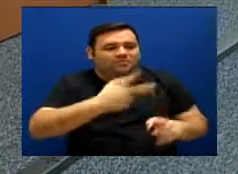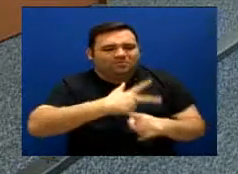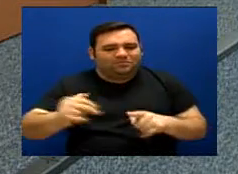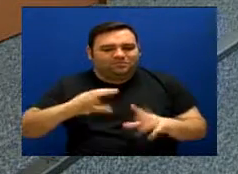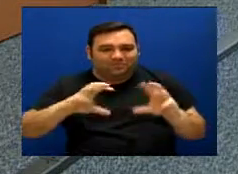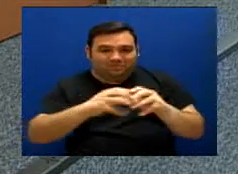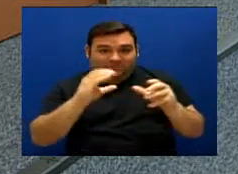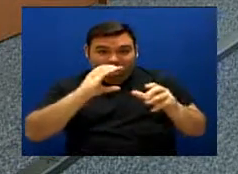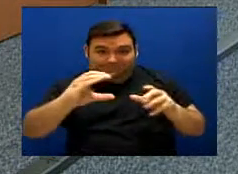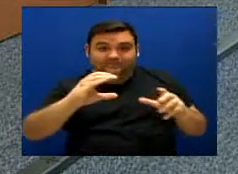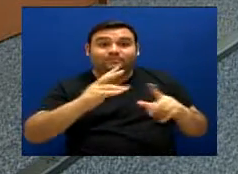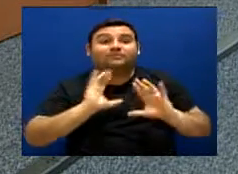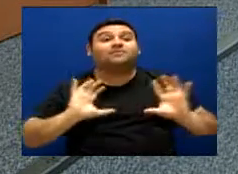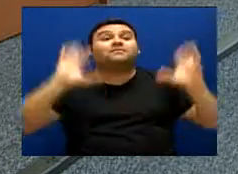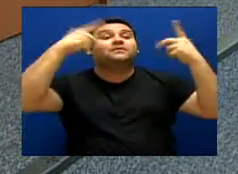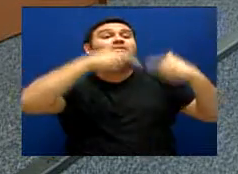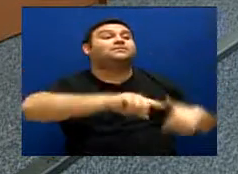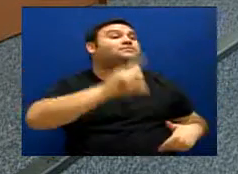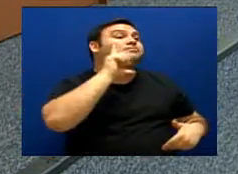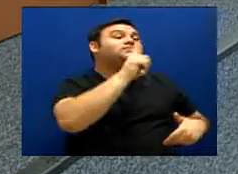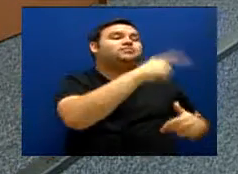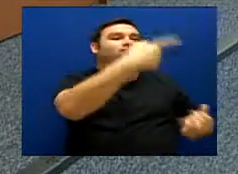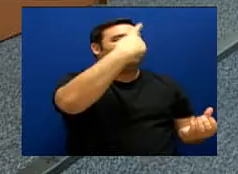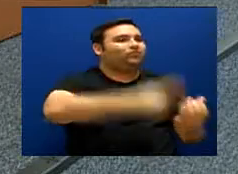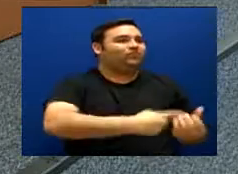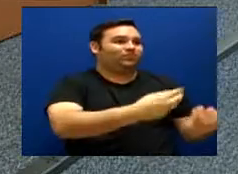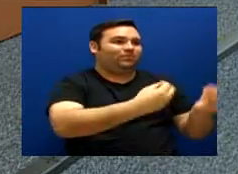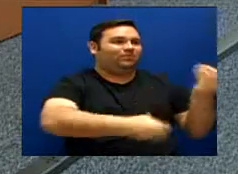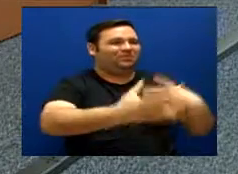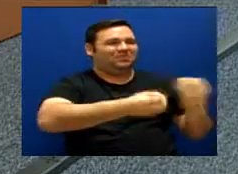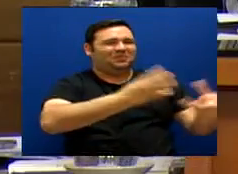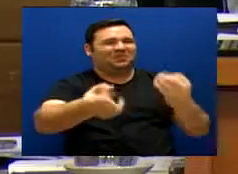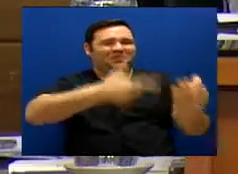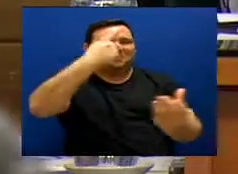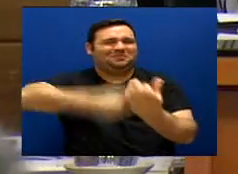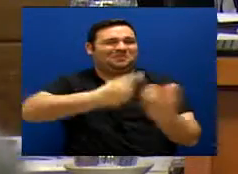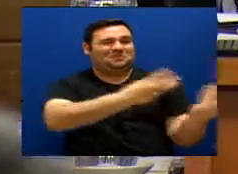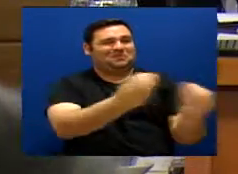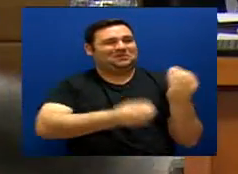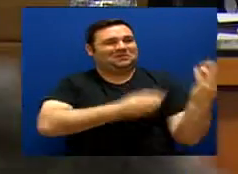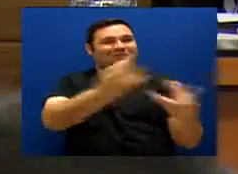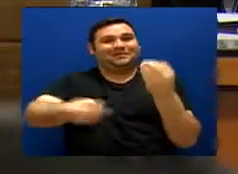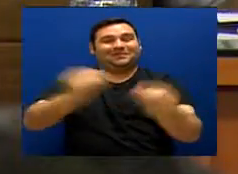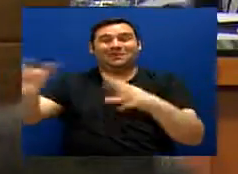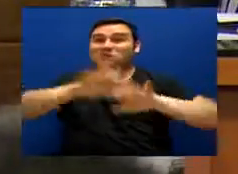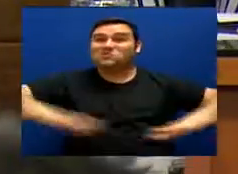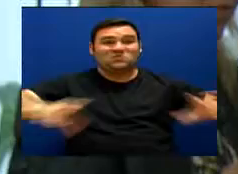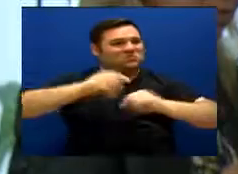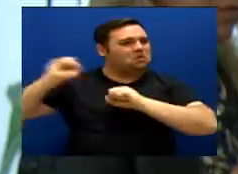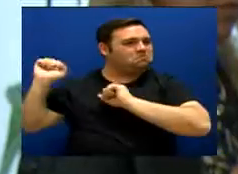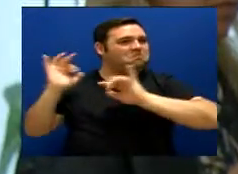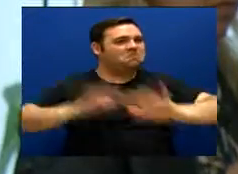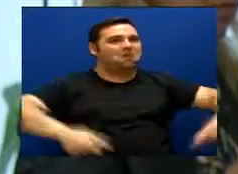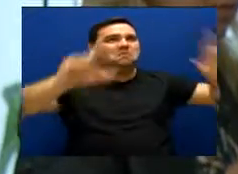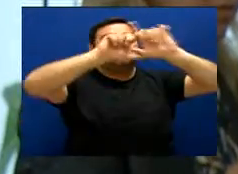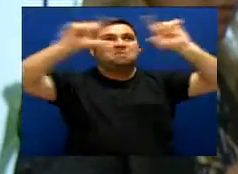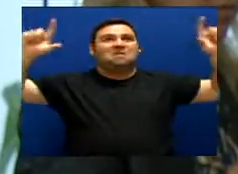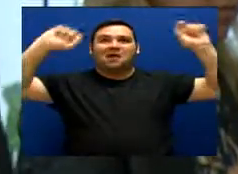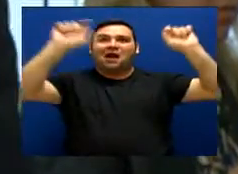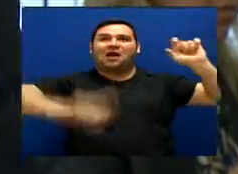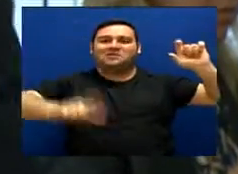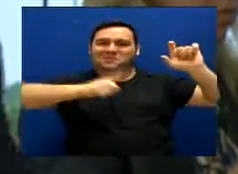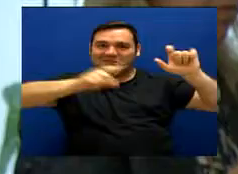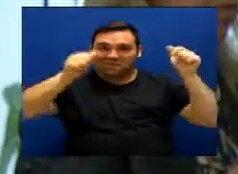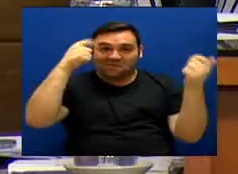Série C e a festa vai ser no seu cachorrão lá. Você vai brindar nós com os cachorrão lá, tá bom? Com certeza. Todos nós, vamos colocar a faixa lá, tá bom? Tá